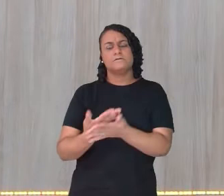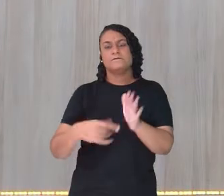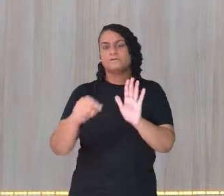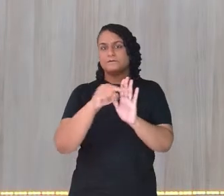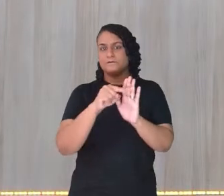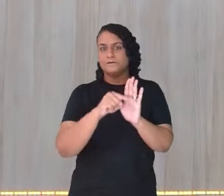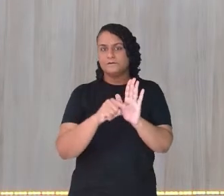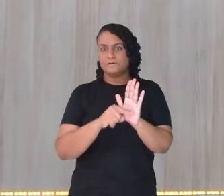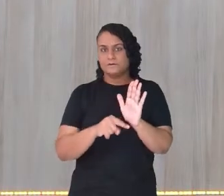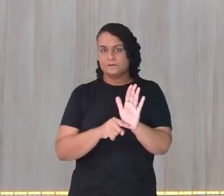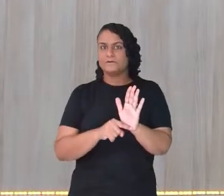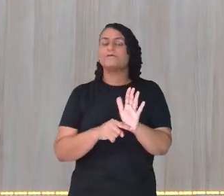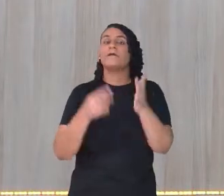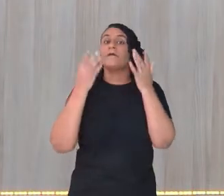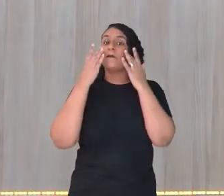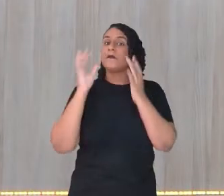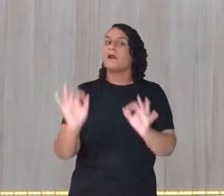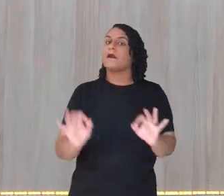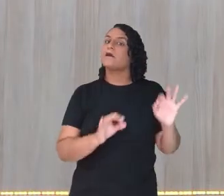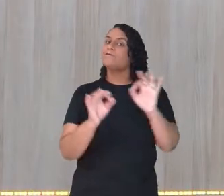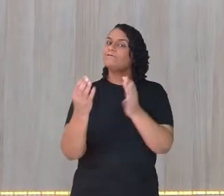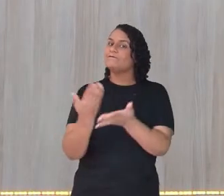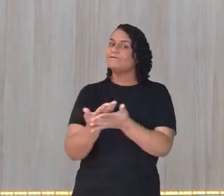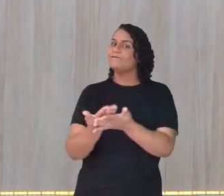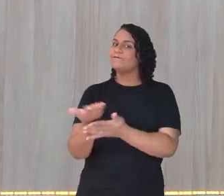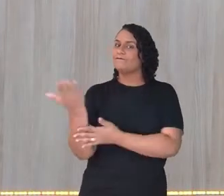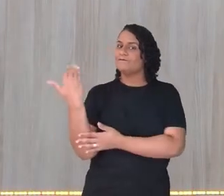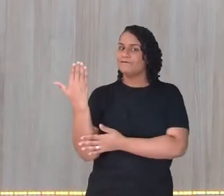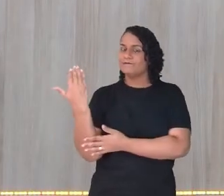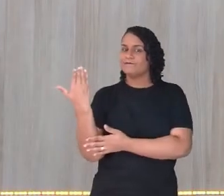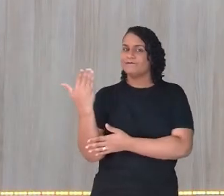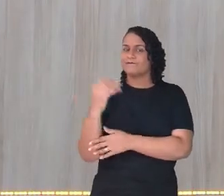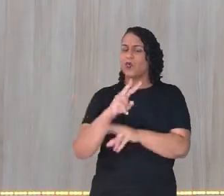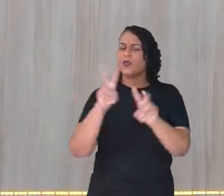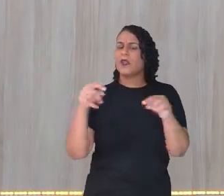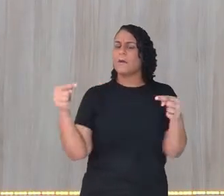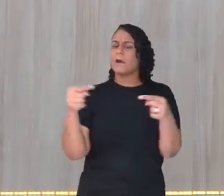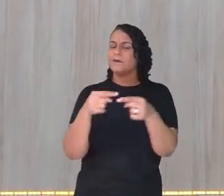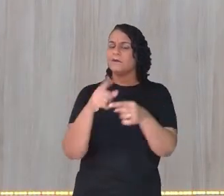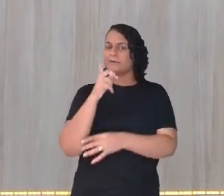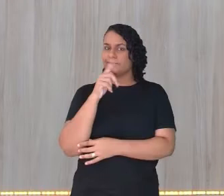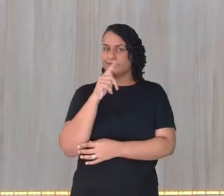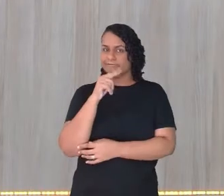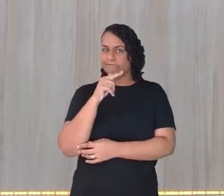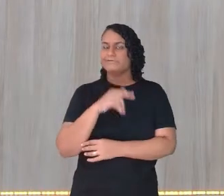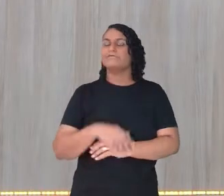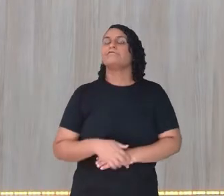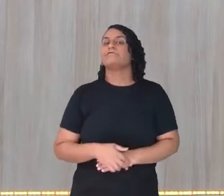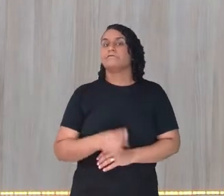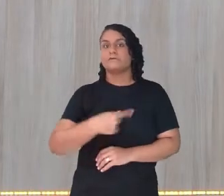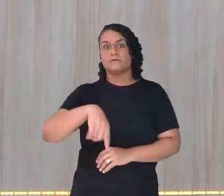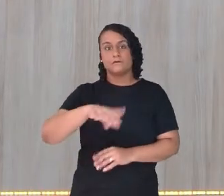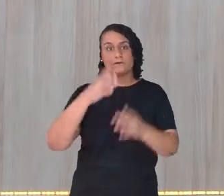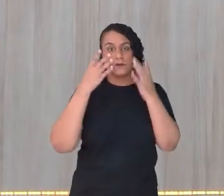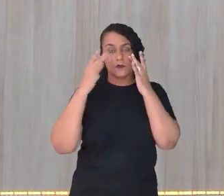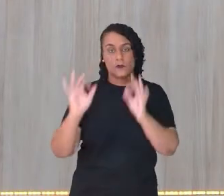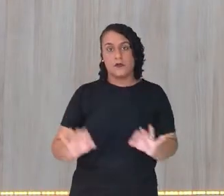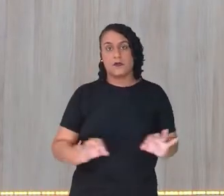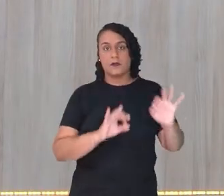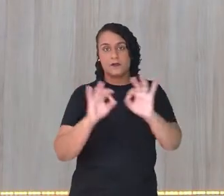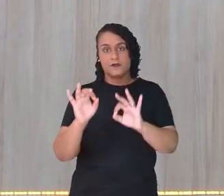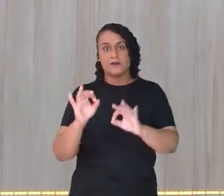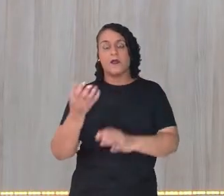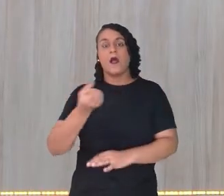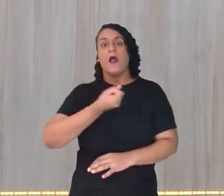O que foi que nós conversamos a respeito de água. Não esquecer que vocês estão assistindo essa aula na TV Nova, na 22.4,